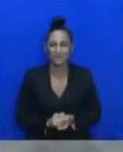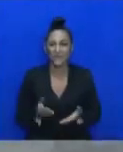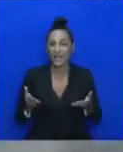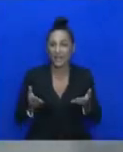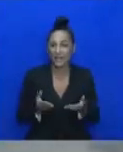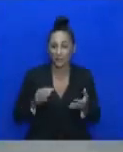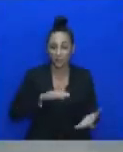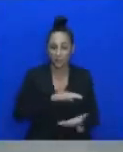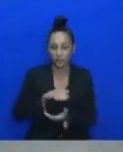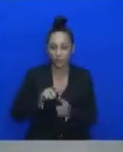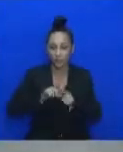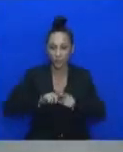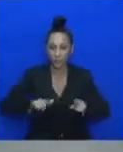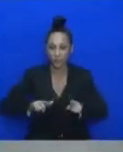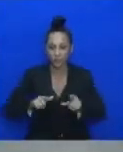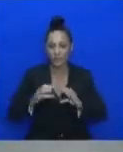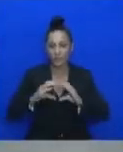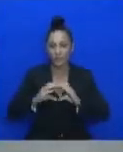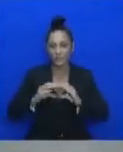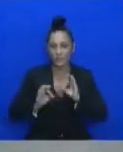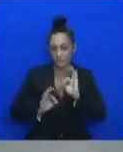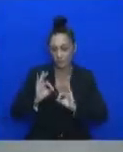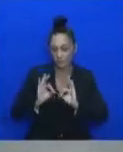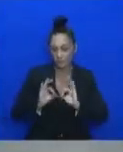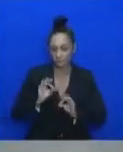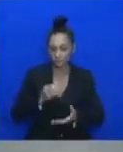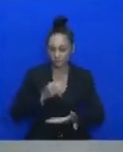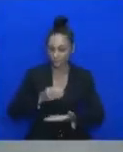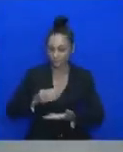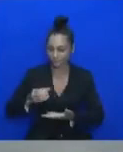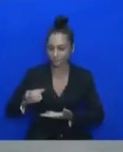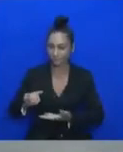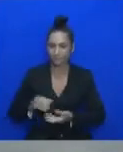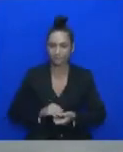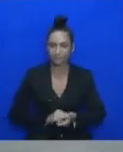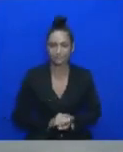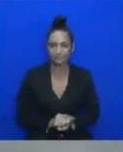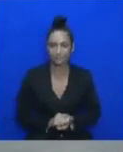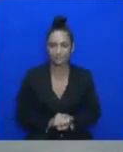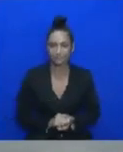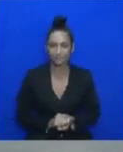Agora o grupo será esvaziado e as bolas serão guardadas na maleta.